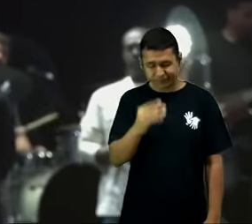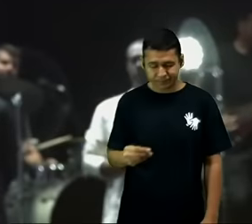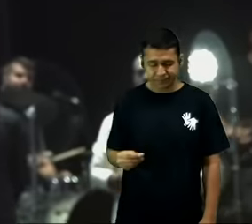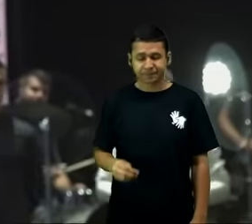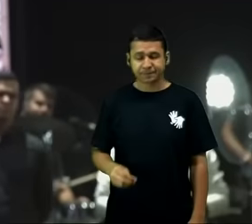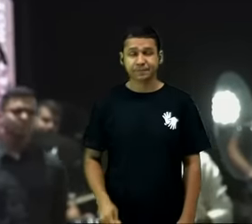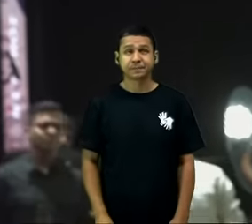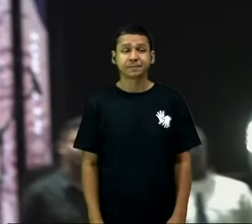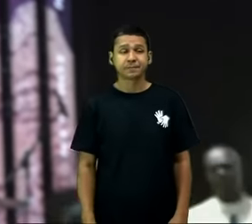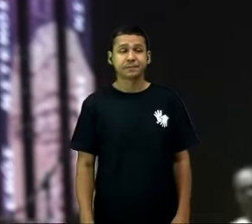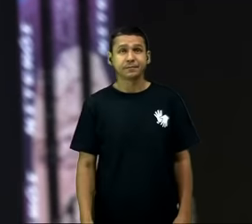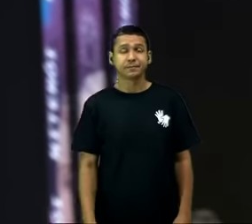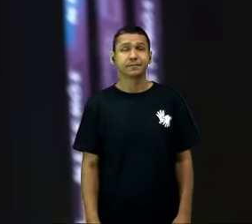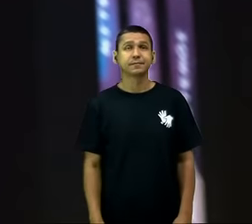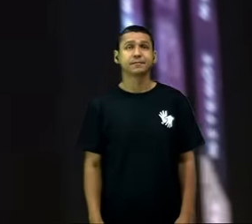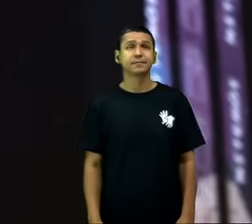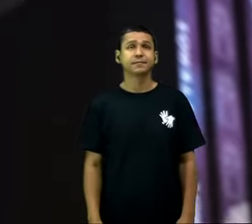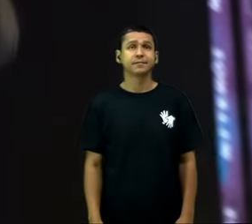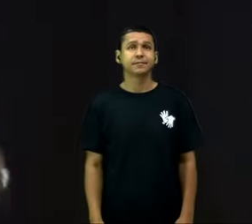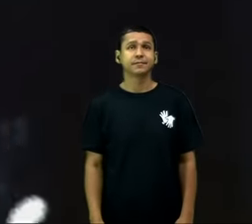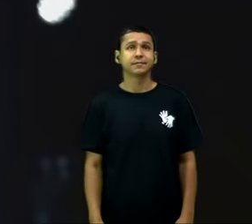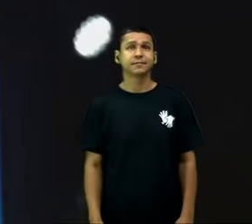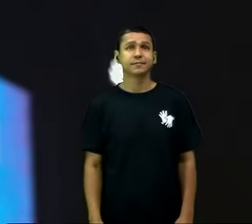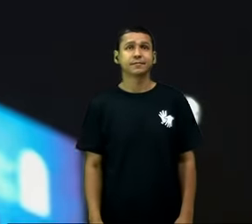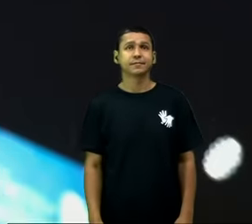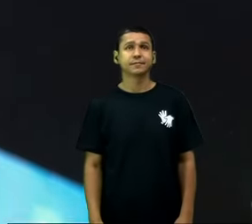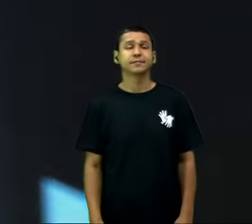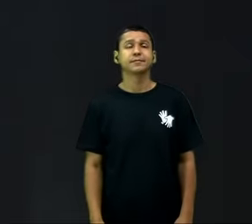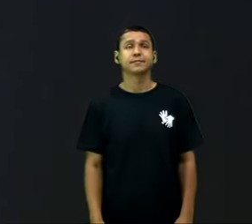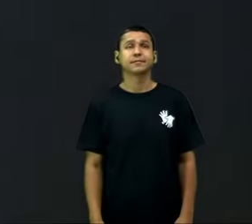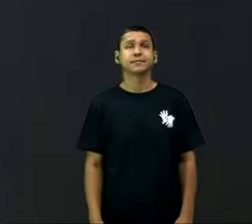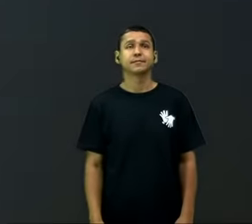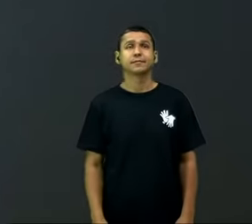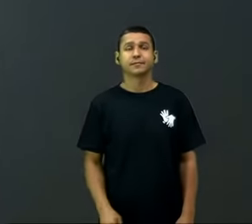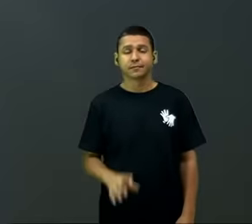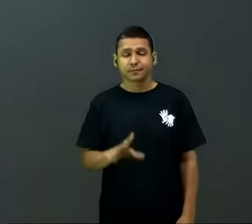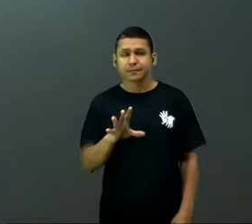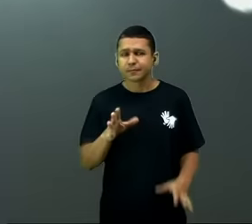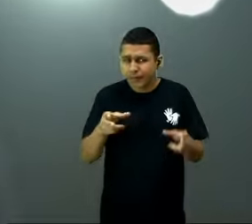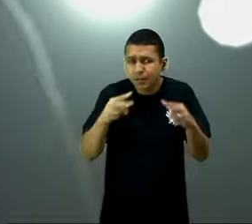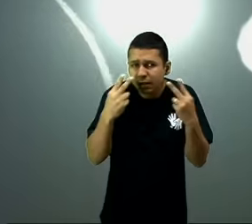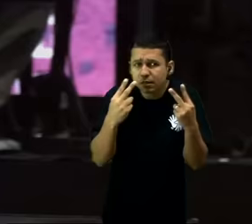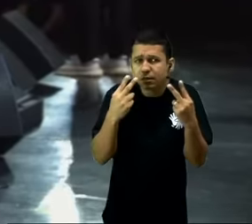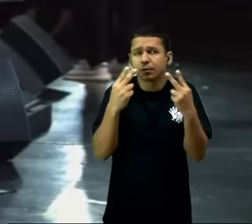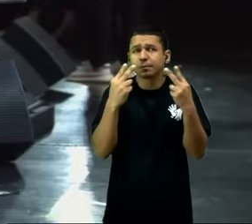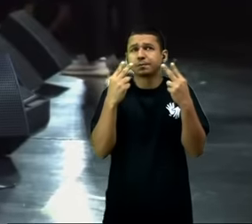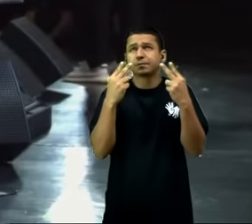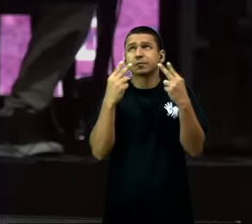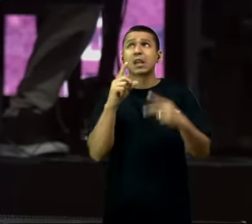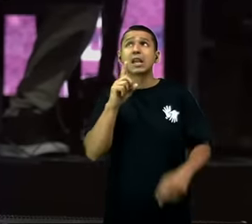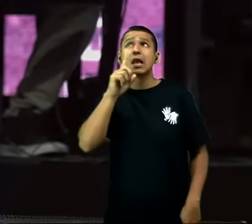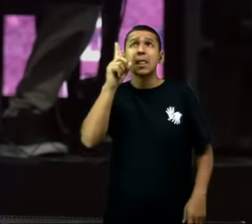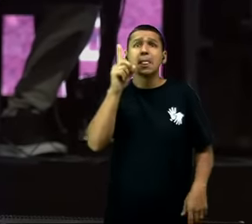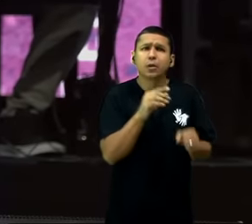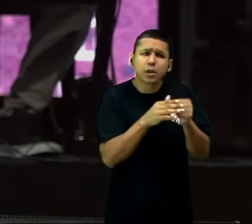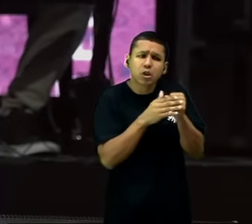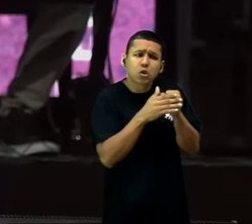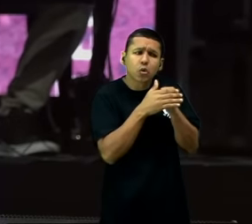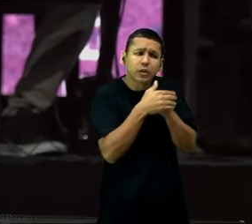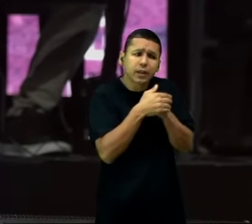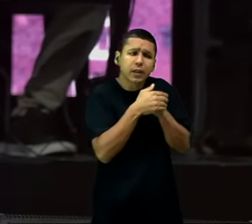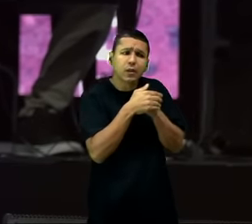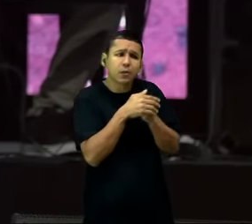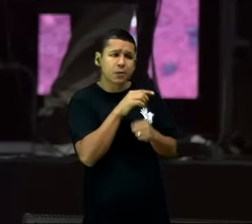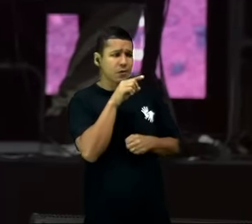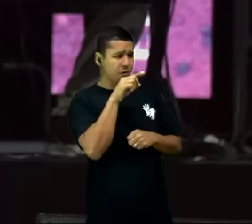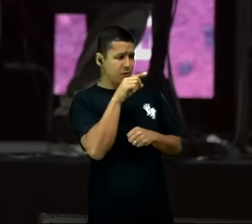Só recebe quem está aqui. Pega essa palavra. Pega uma coisa, escute. Tem coisa que Deus não está escondendo de você, está escondendo